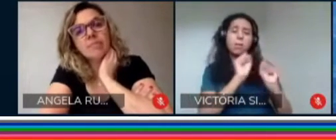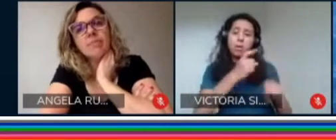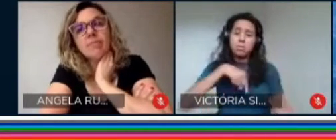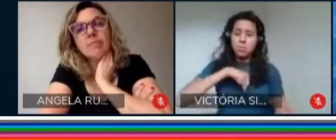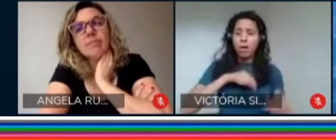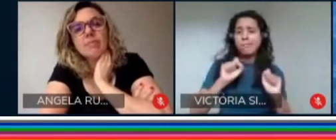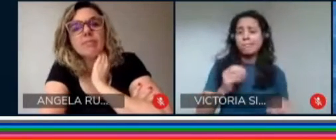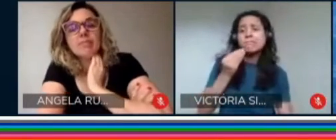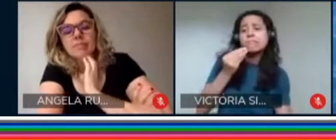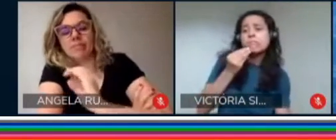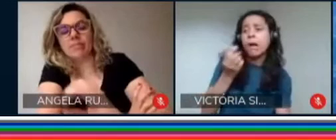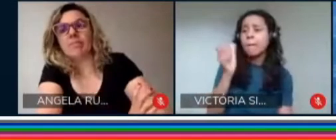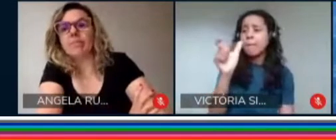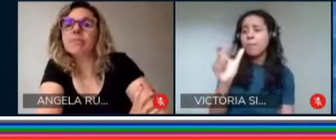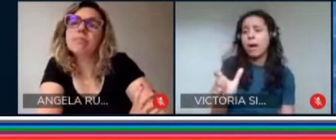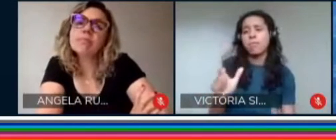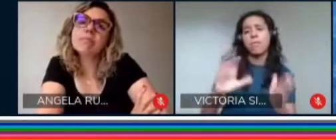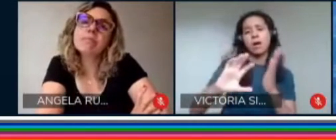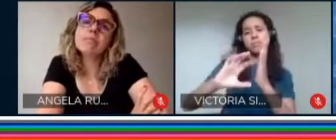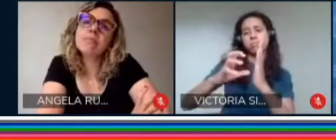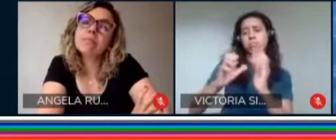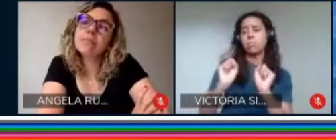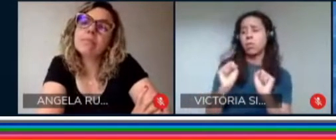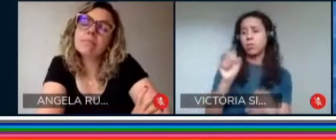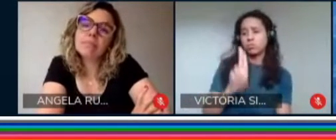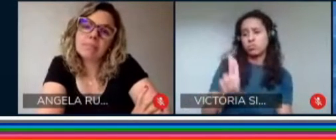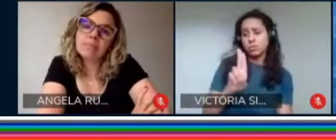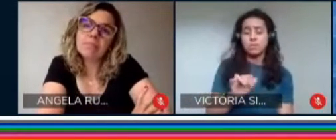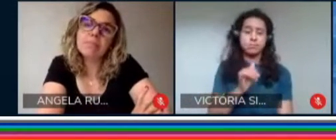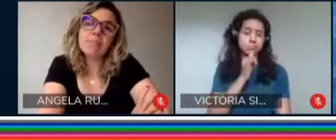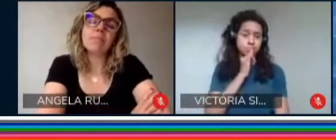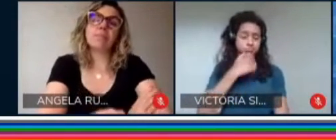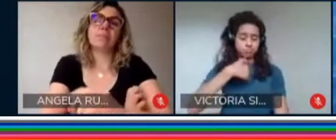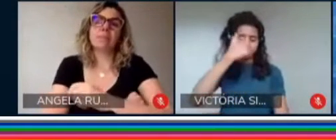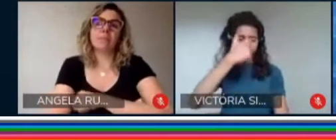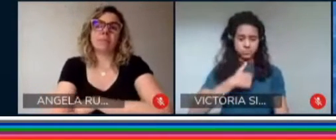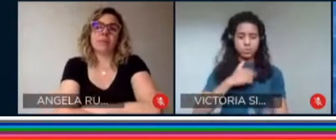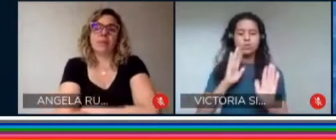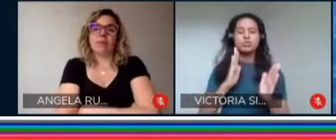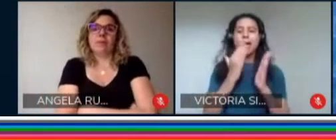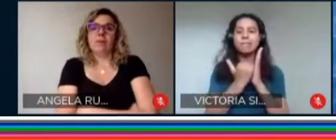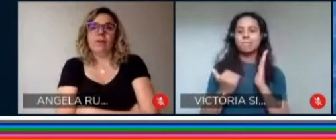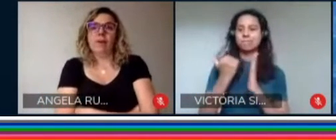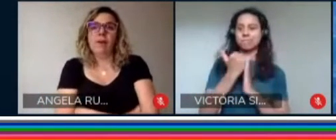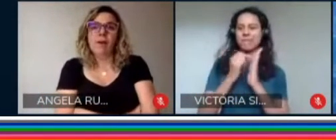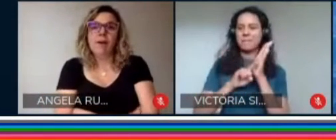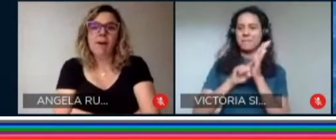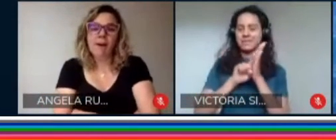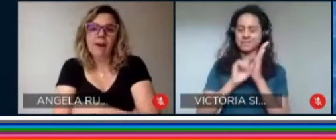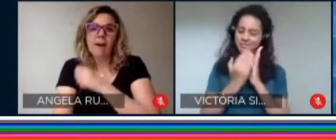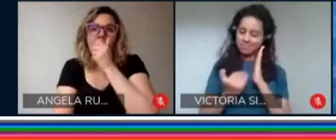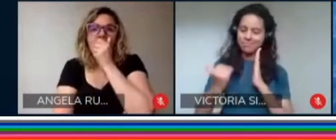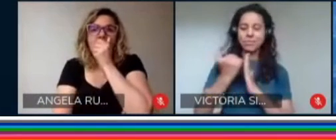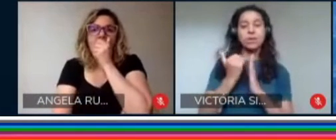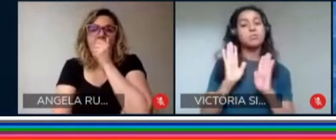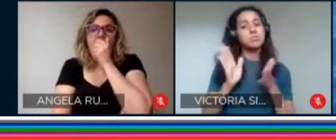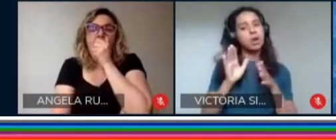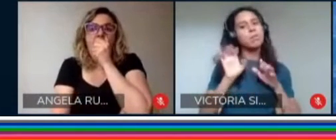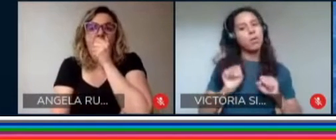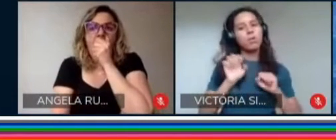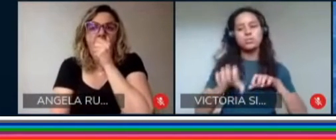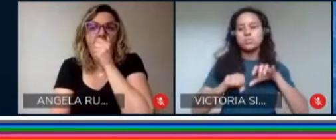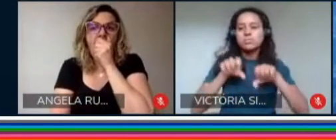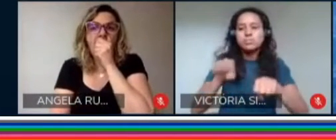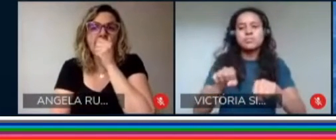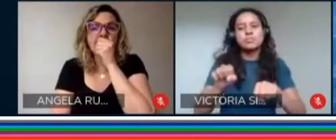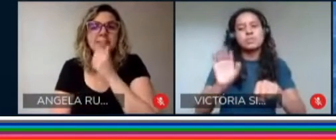esse funcionamentos, eles são interessantes para quem já está no estágio mais avançado das suas pesquisas, né? O que já sabe exatamente o que